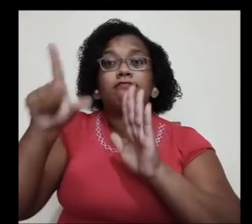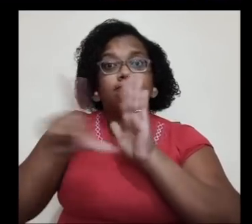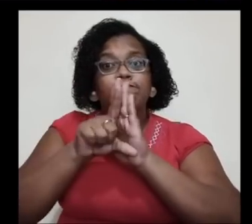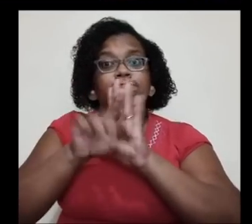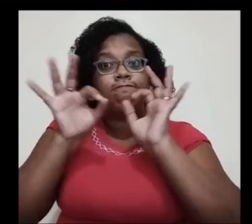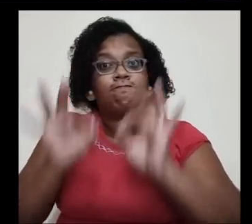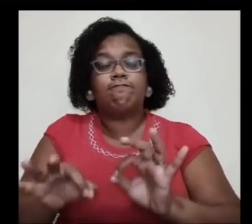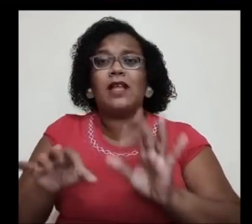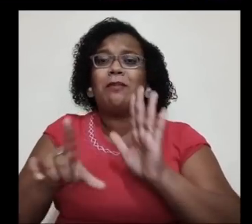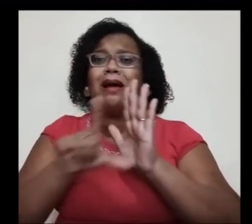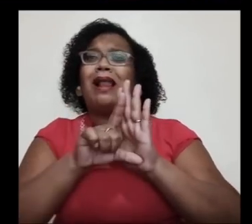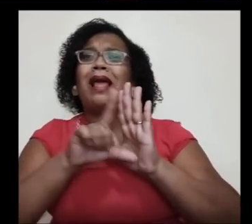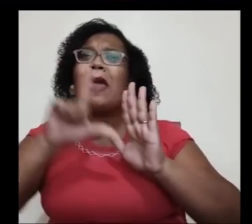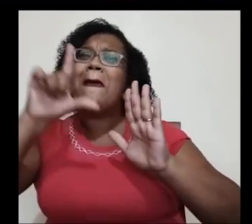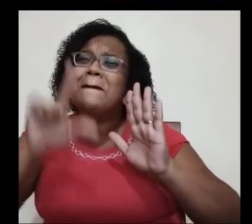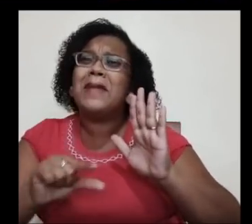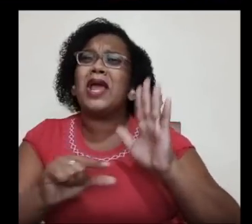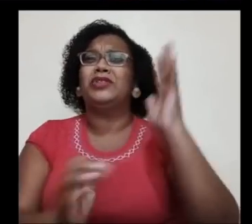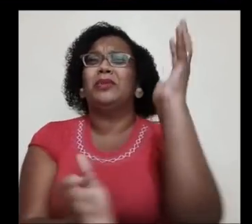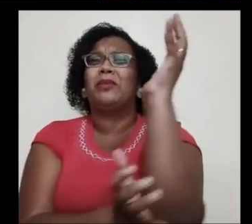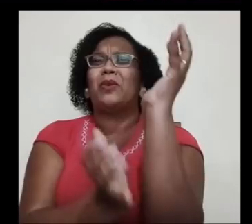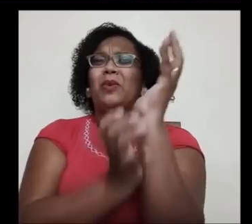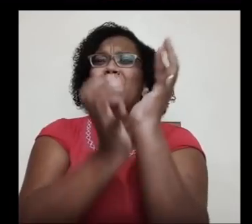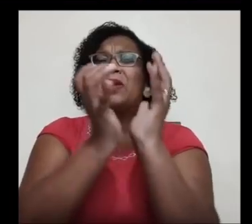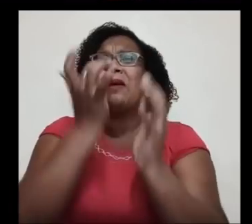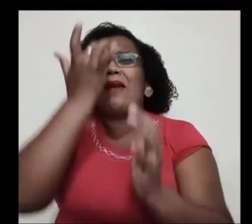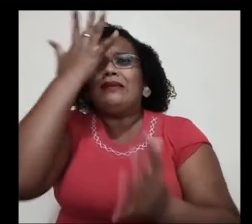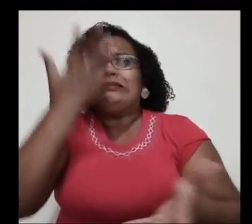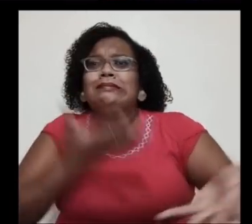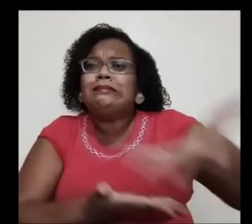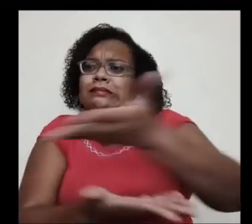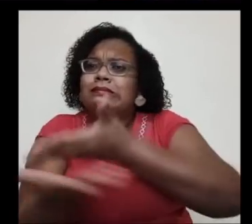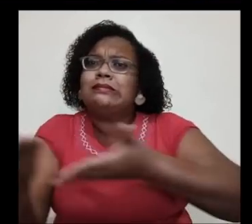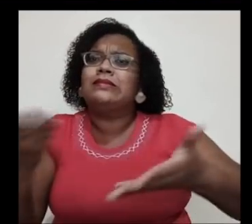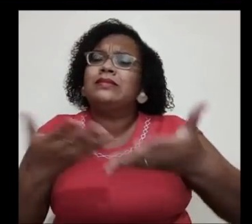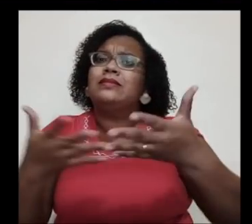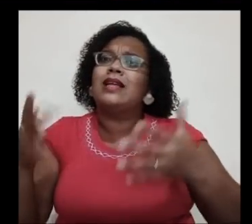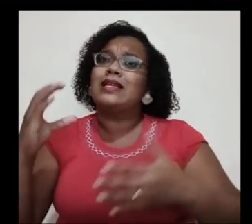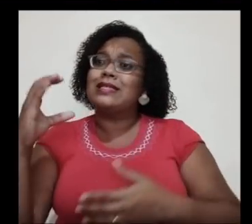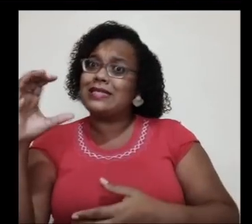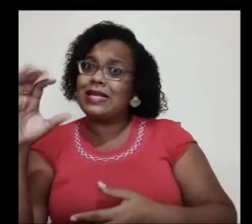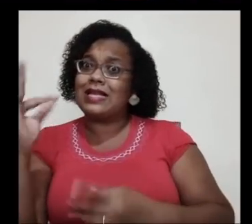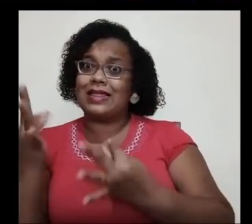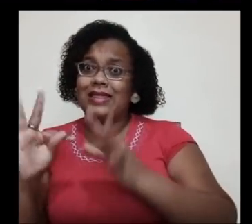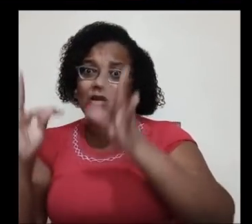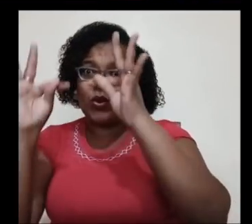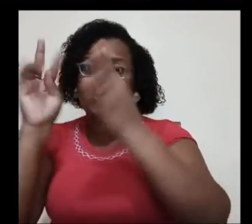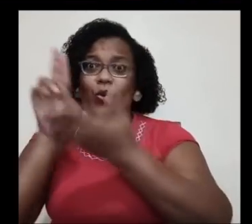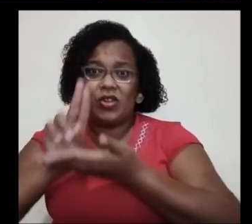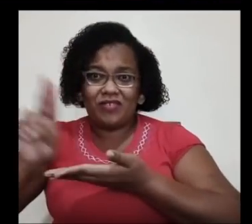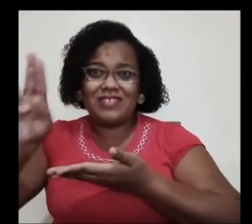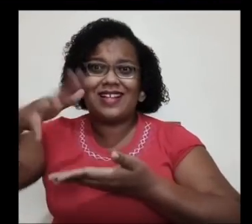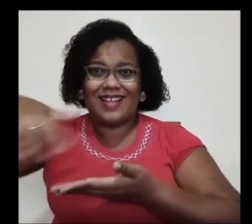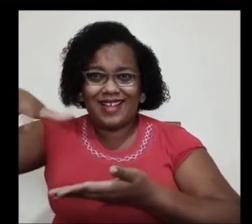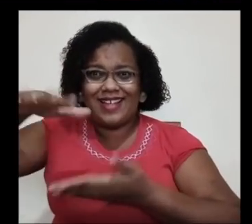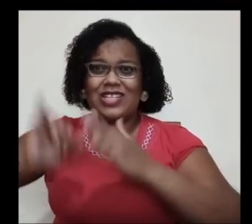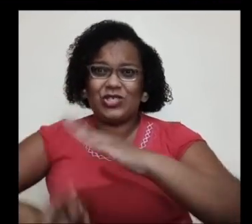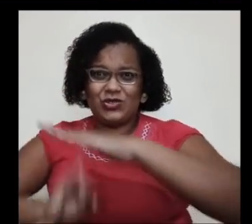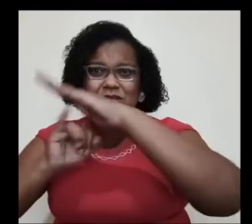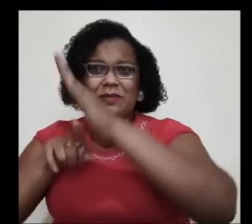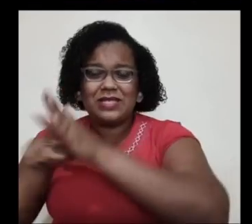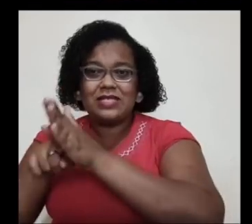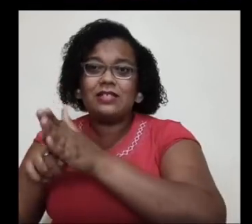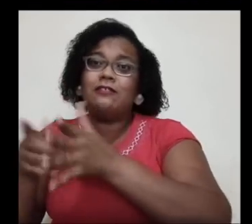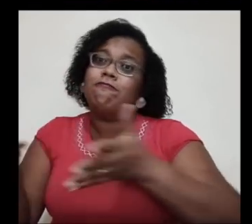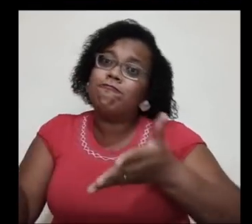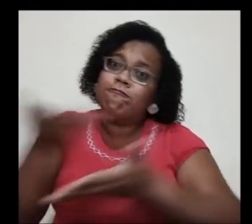ciência e tecnologia, das universidades, das instituições de pesquisa, com o meio produtivo e também com o meio social, com os setores públicos, com a